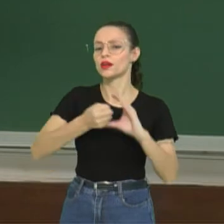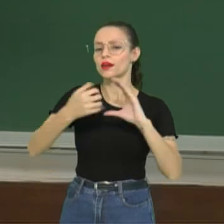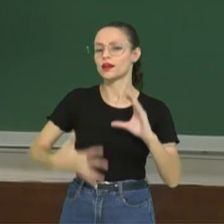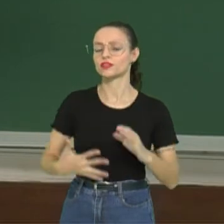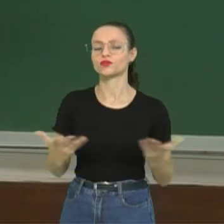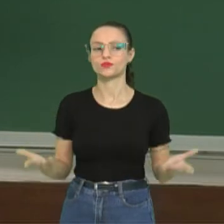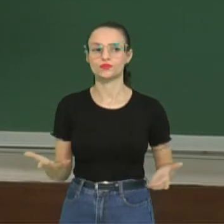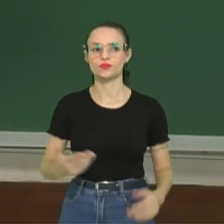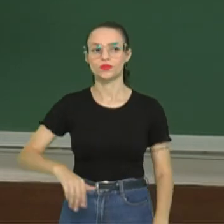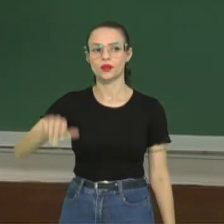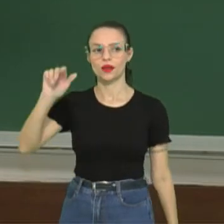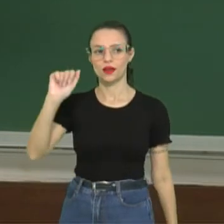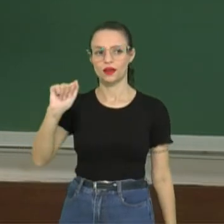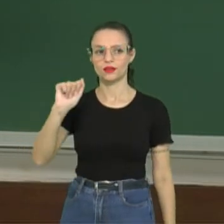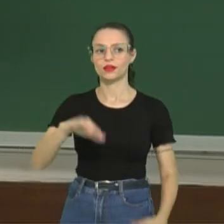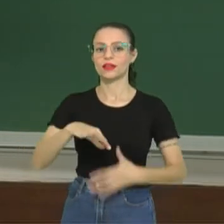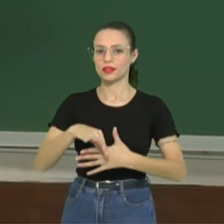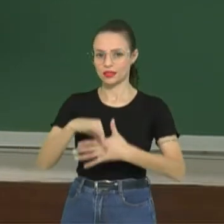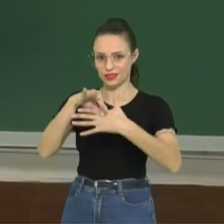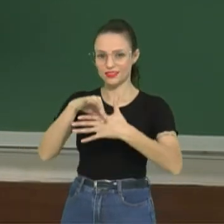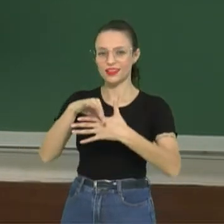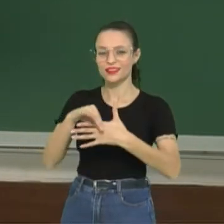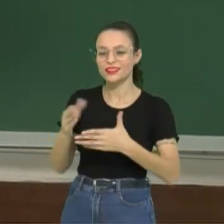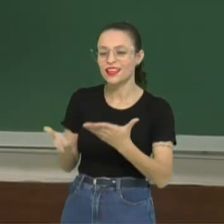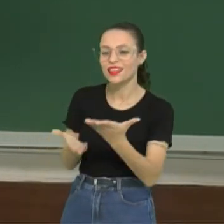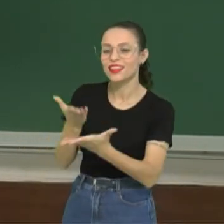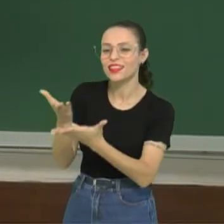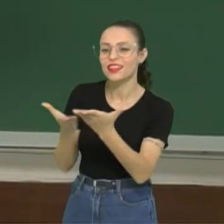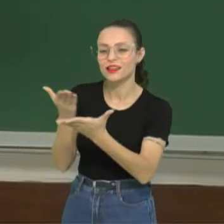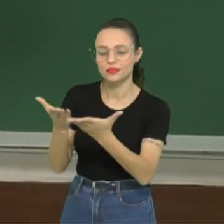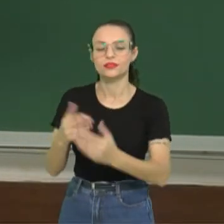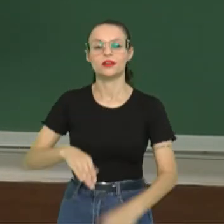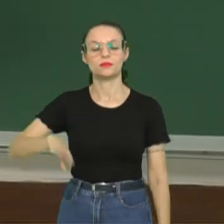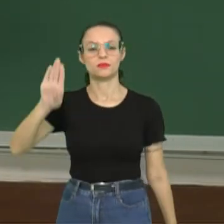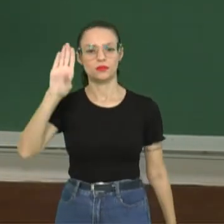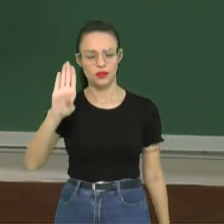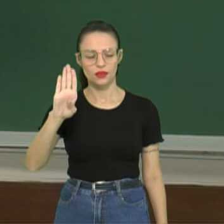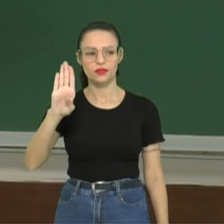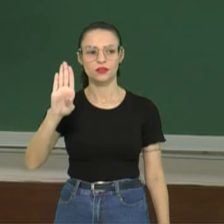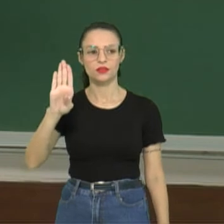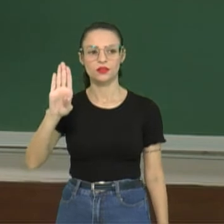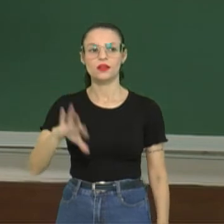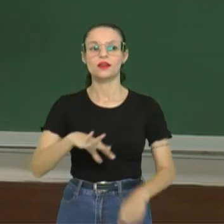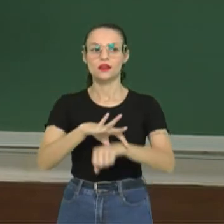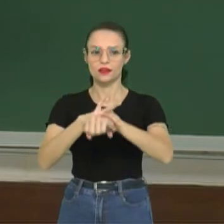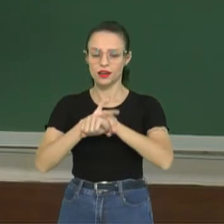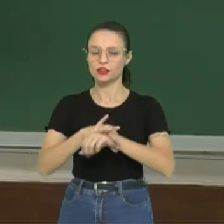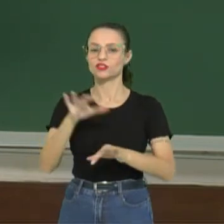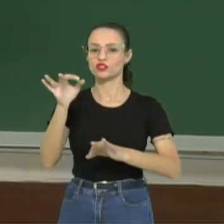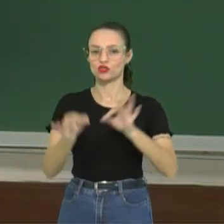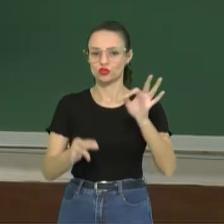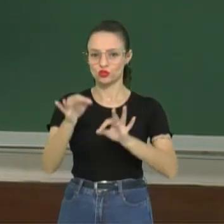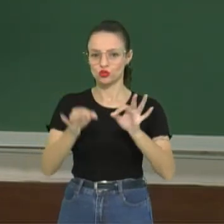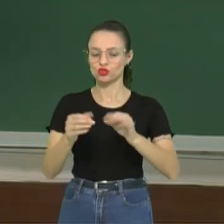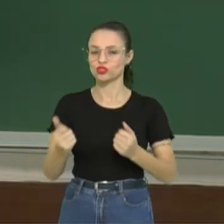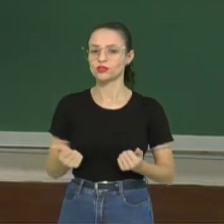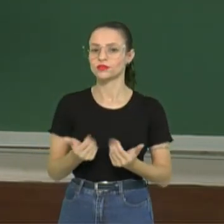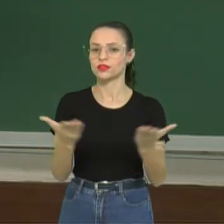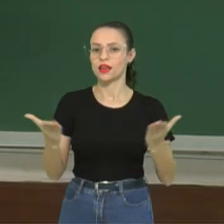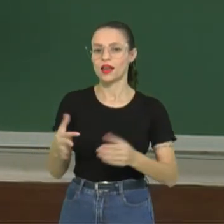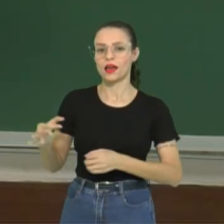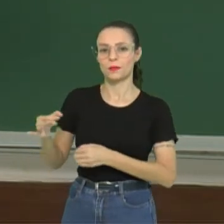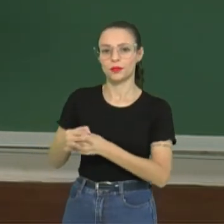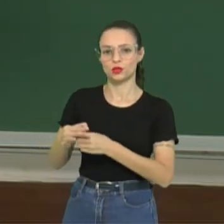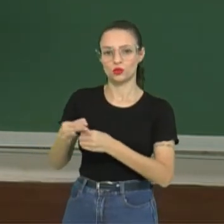característica é essa alternativa a liderança baseada no cliente eles uma alternativa B garantia de Justiça aos